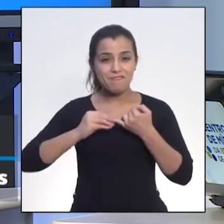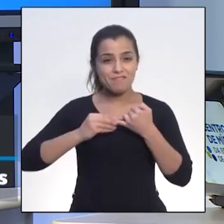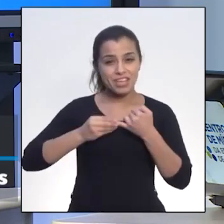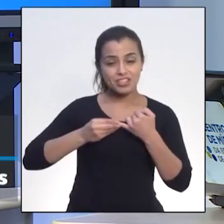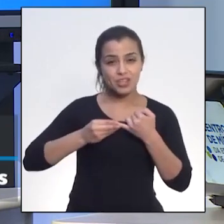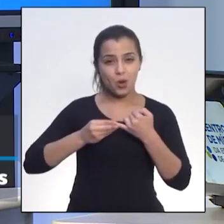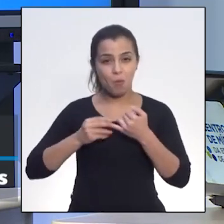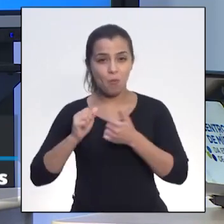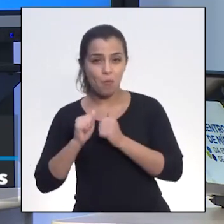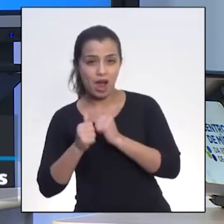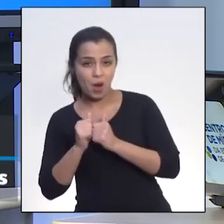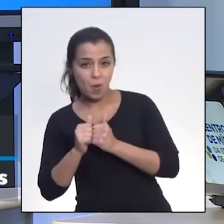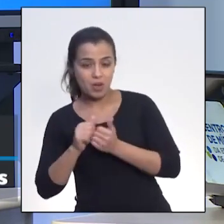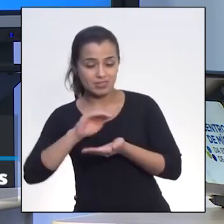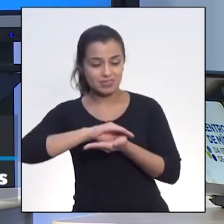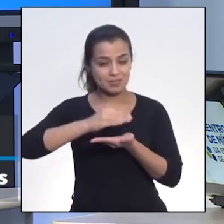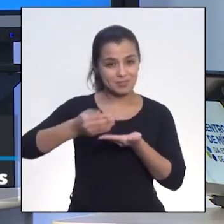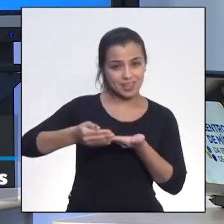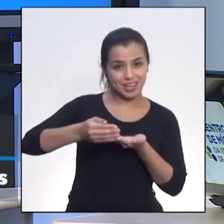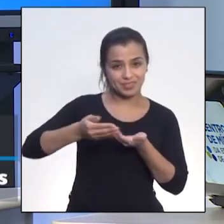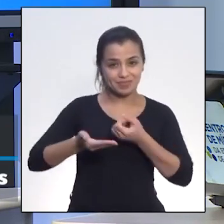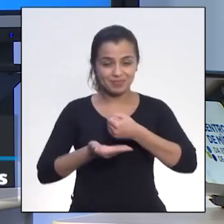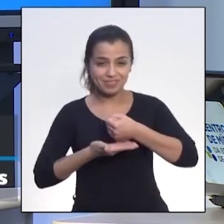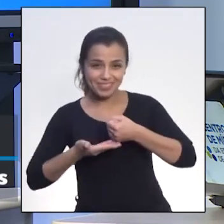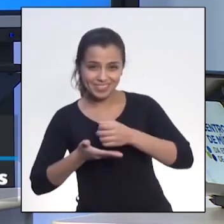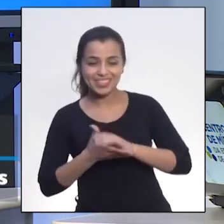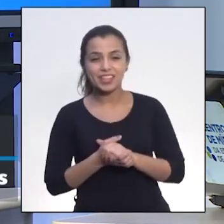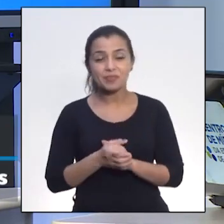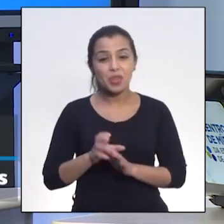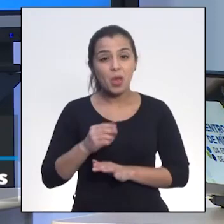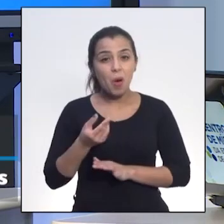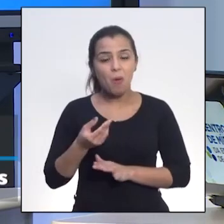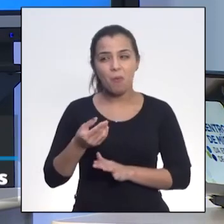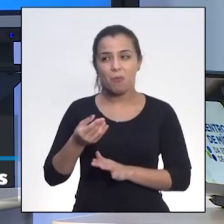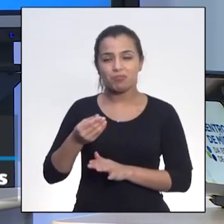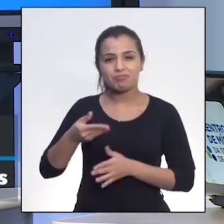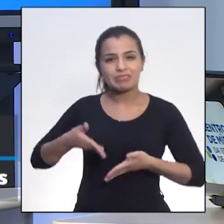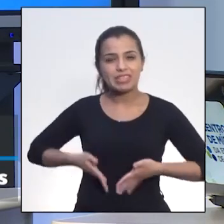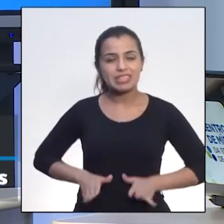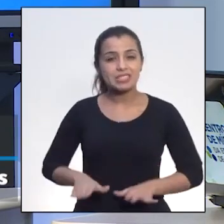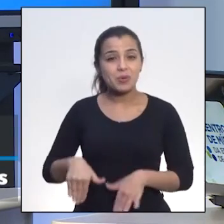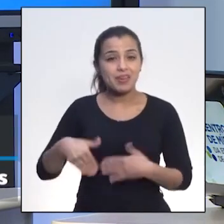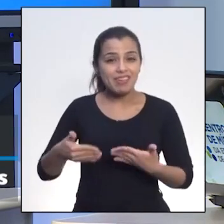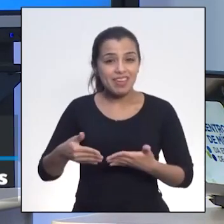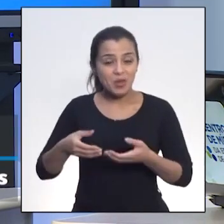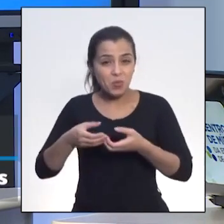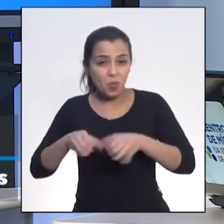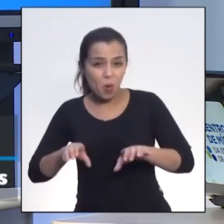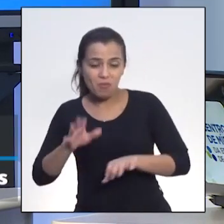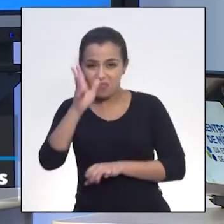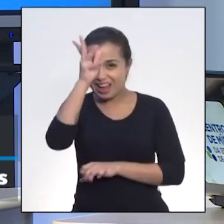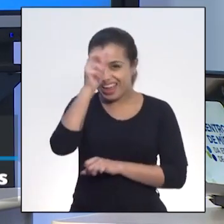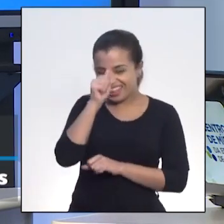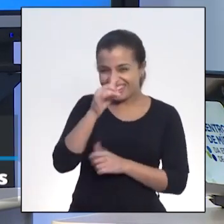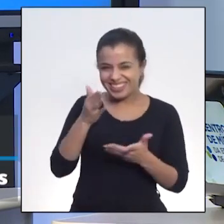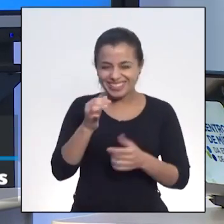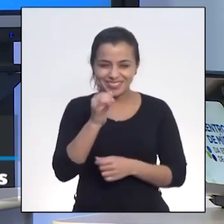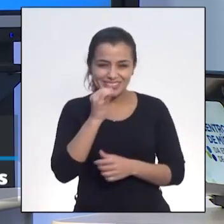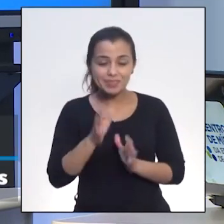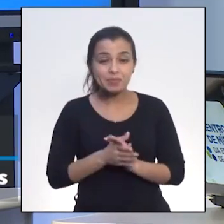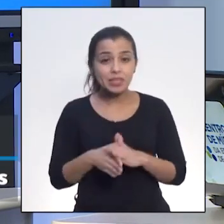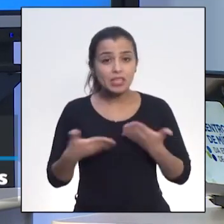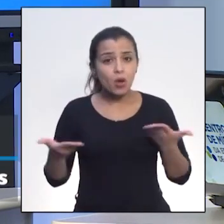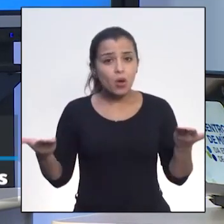nasceu primeiro, o ovo ou a galinha? Quebra o macarrão ou deixa o macarrão inteiro? Nesta aula, nós aprendemos o quê?